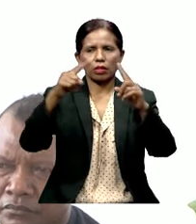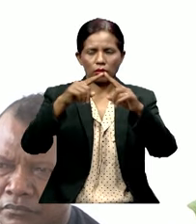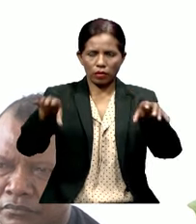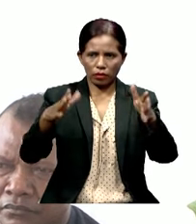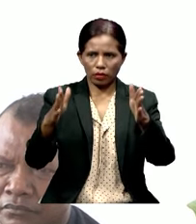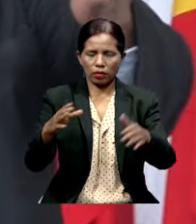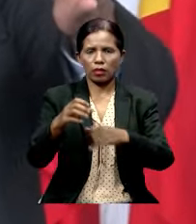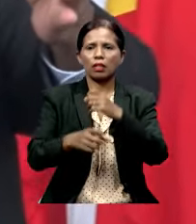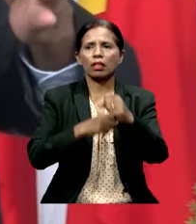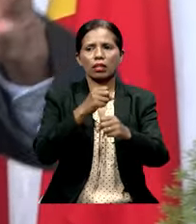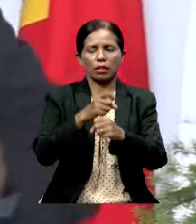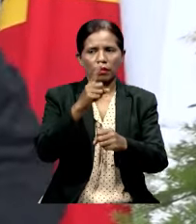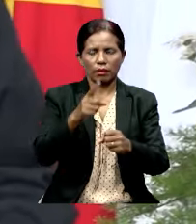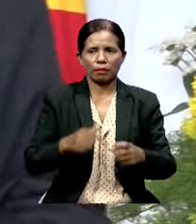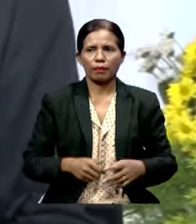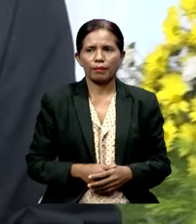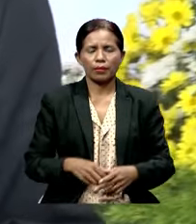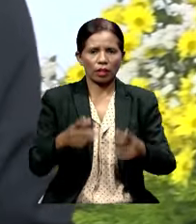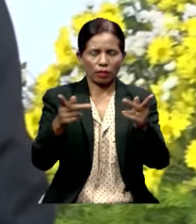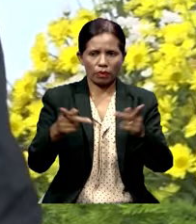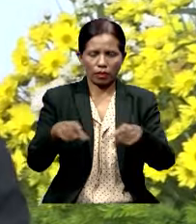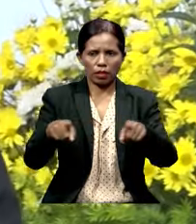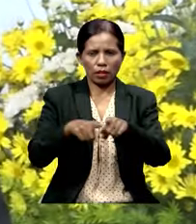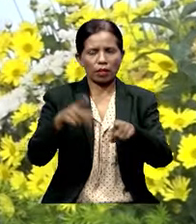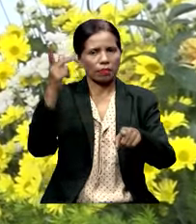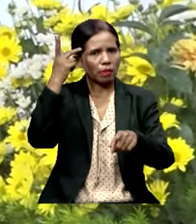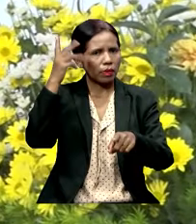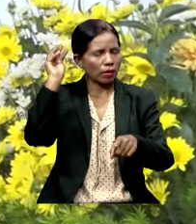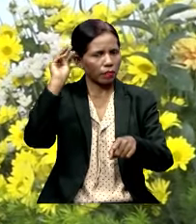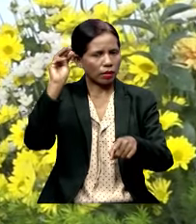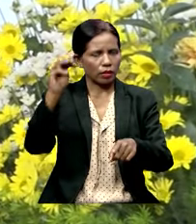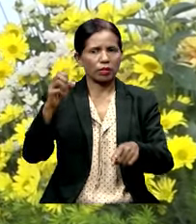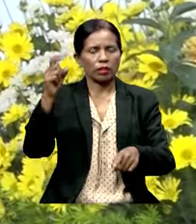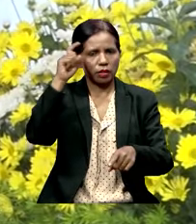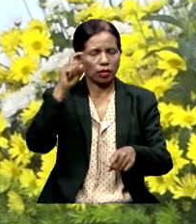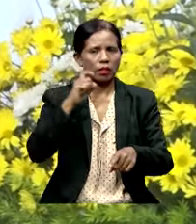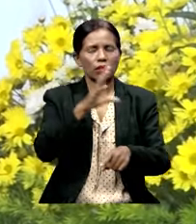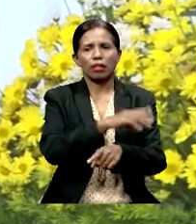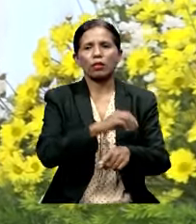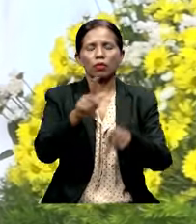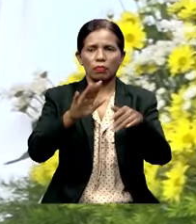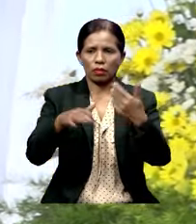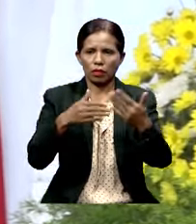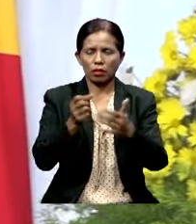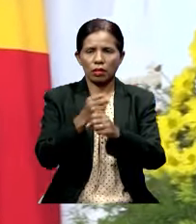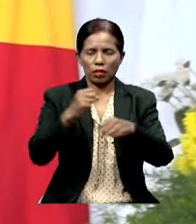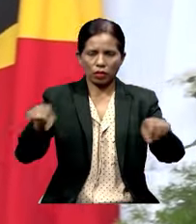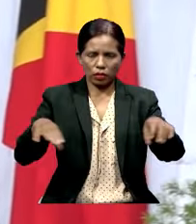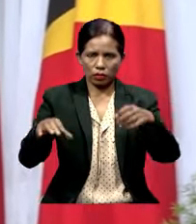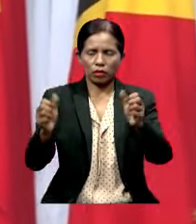15 tina reforma. E a fatinha nessa, primeiro-ministro Cairala Sanana Guzmão, russo bem possado ser atual ao CNARNE,